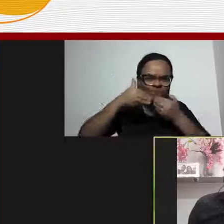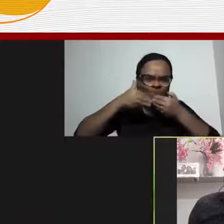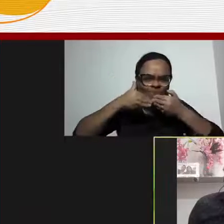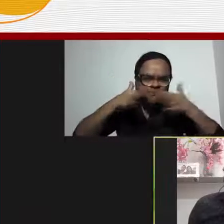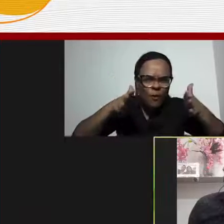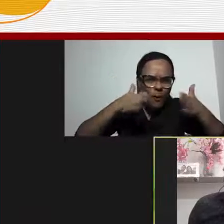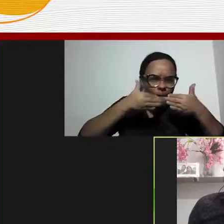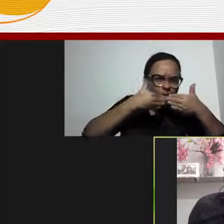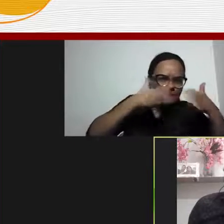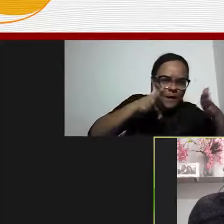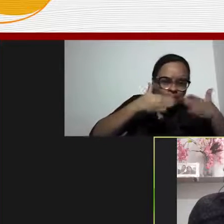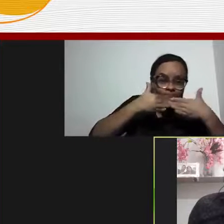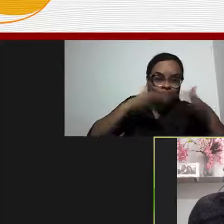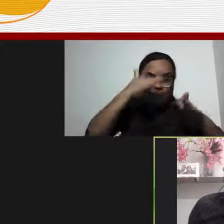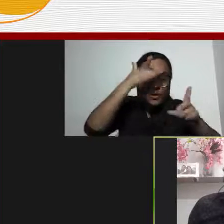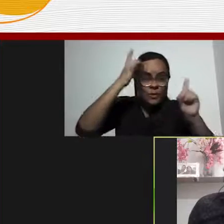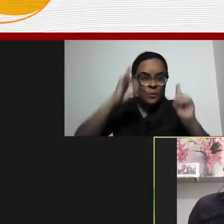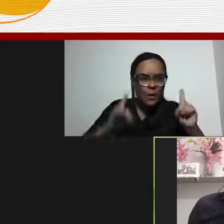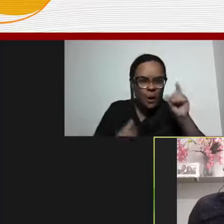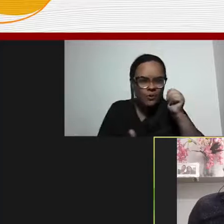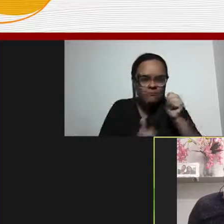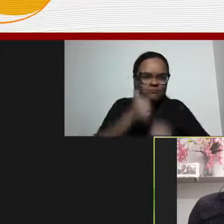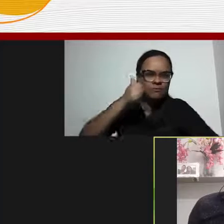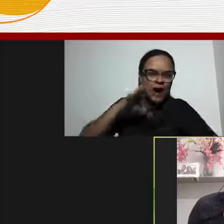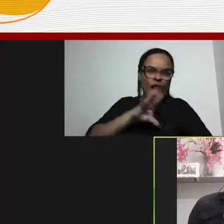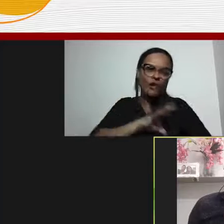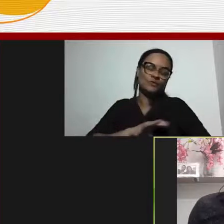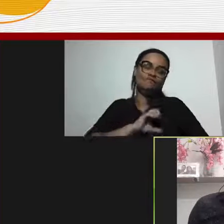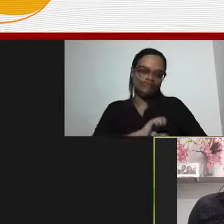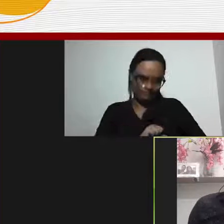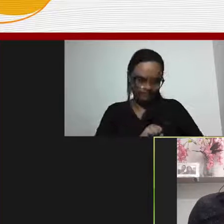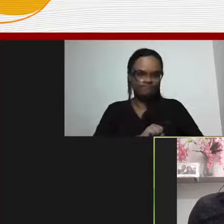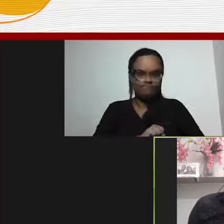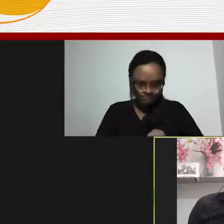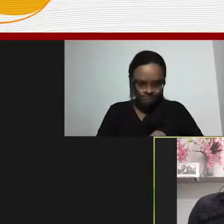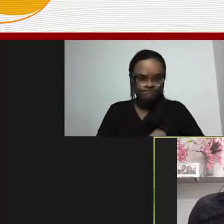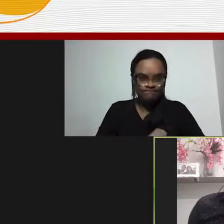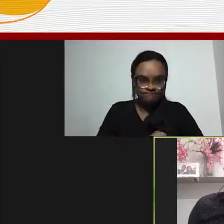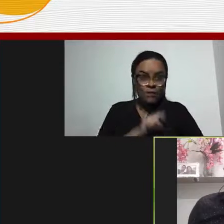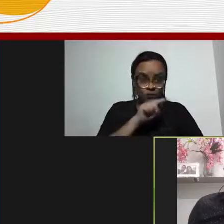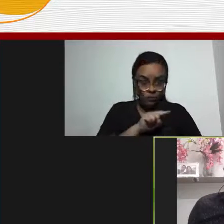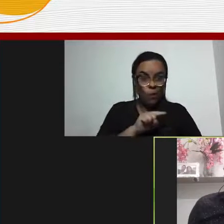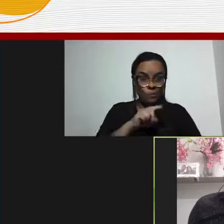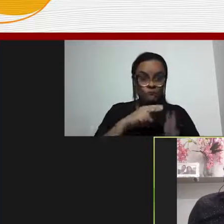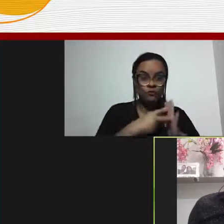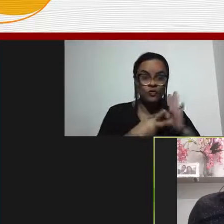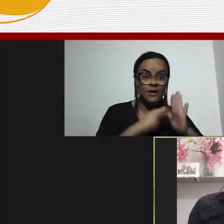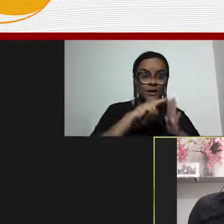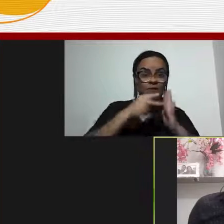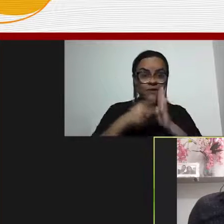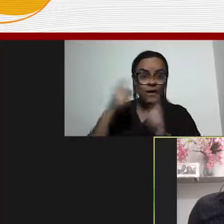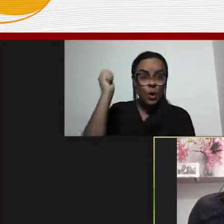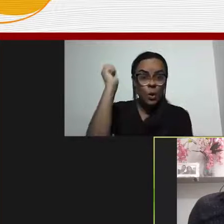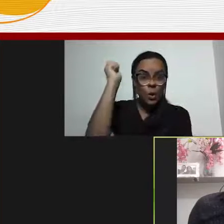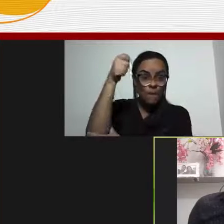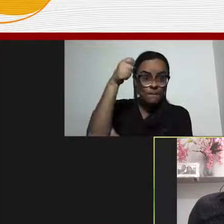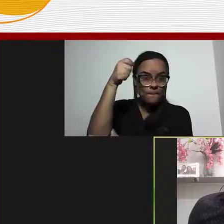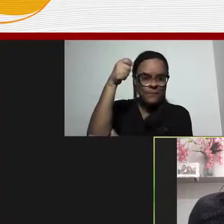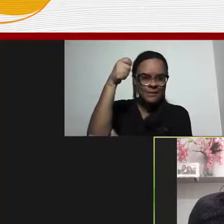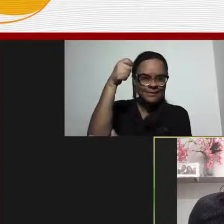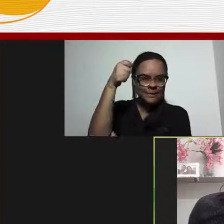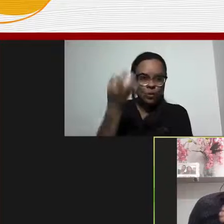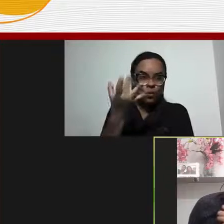deficiência que amam e são apaixonadas pelo esporte, e é esse o legado que você nos trouxe, e é isso